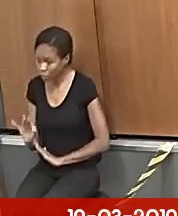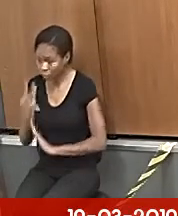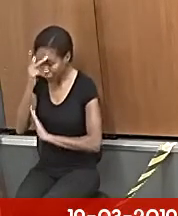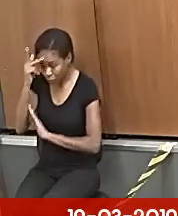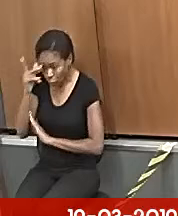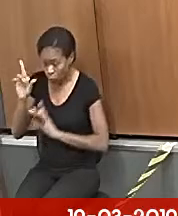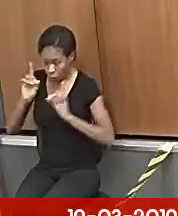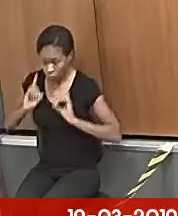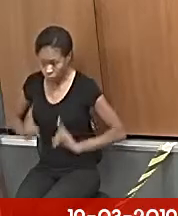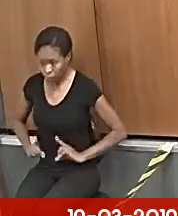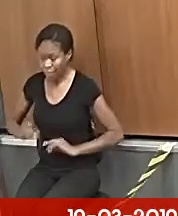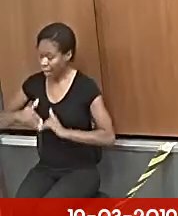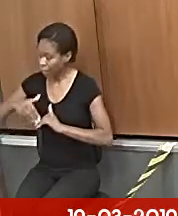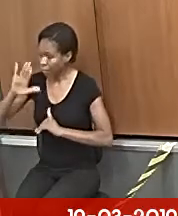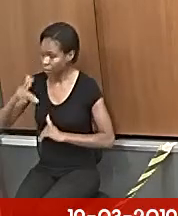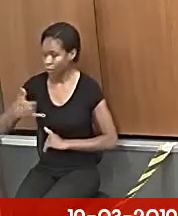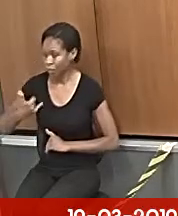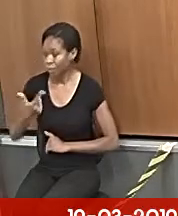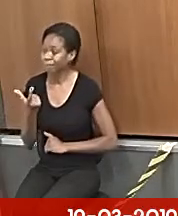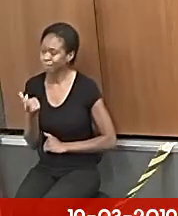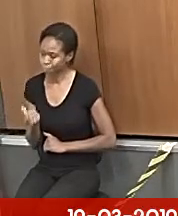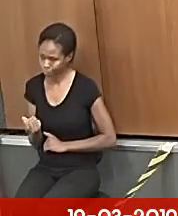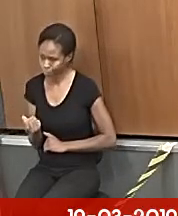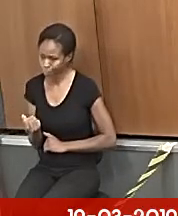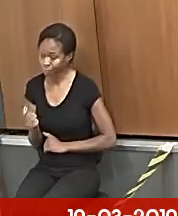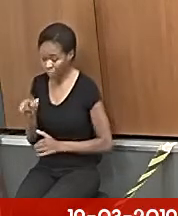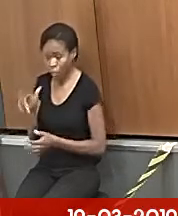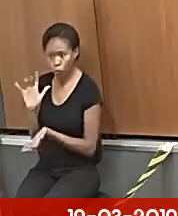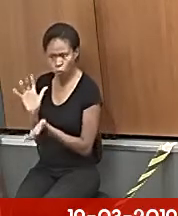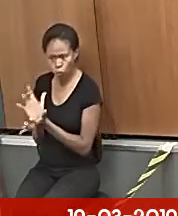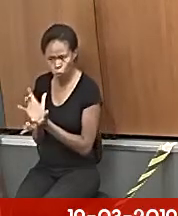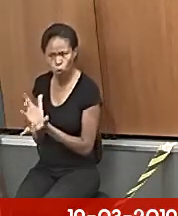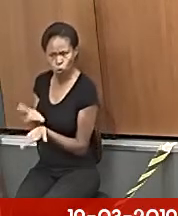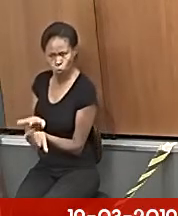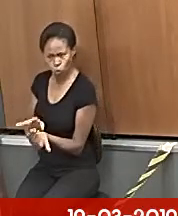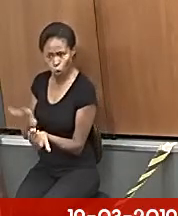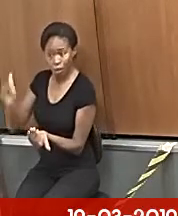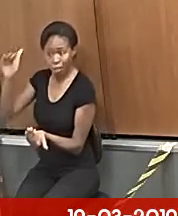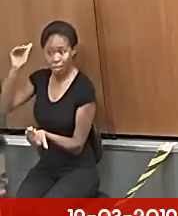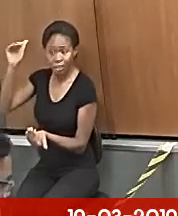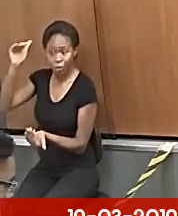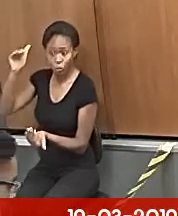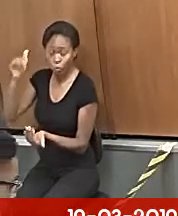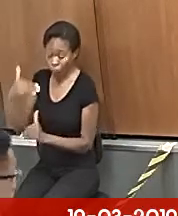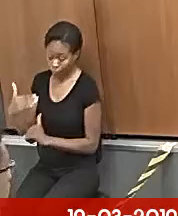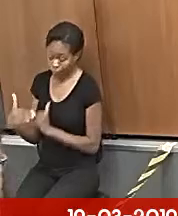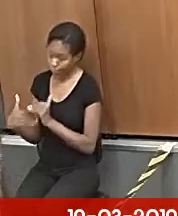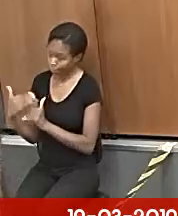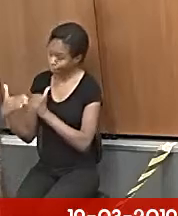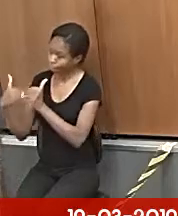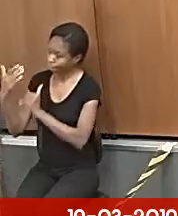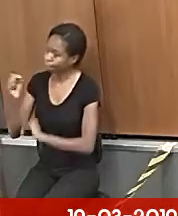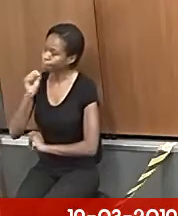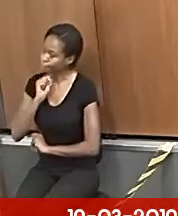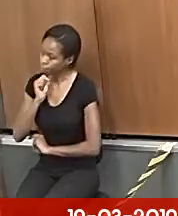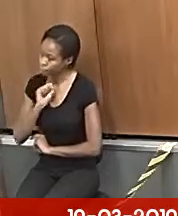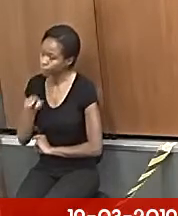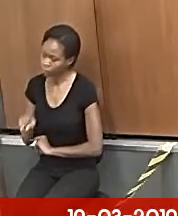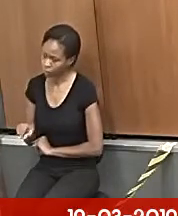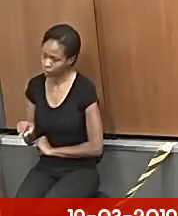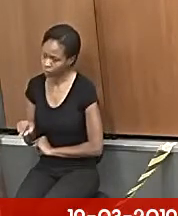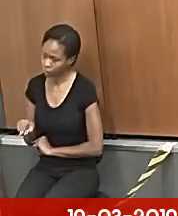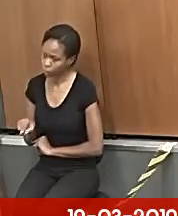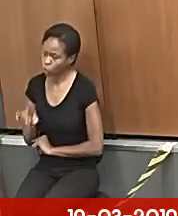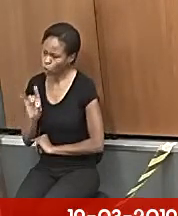anos então esse público está jovem adulto em processo de envelhecimento então talvez não seria somente